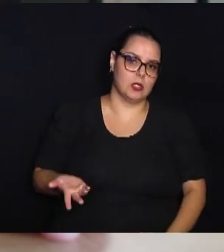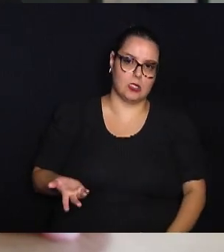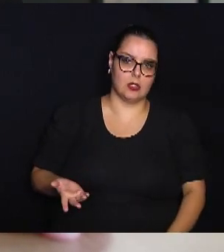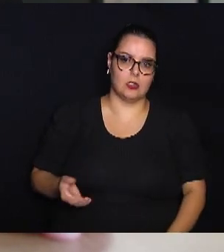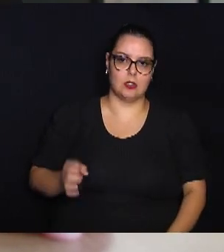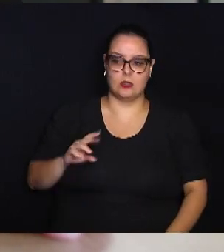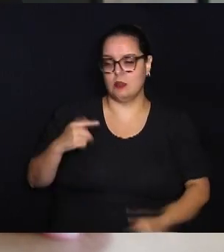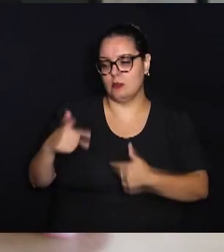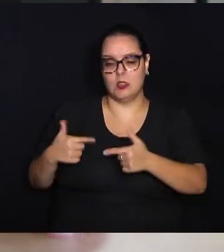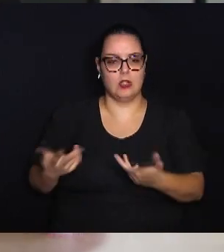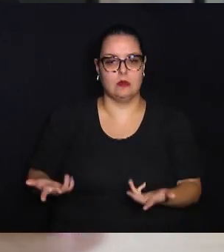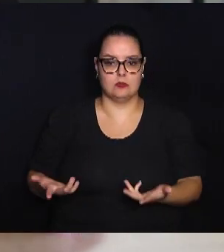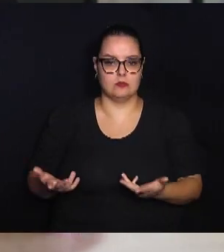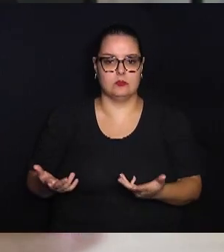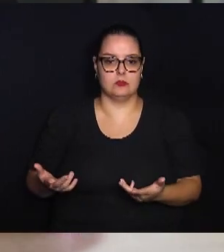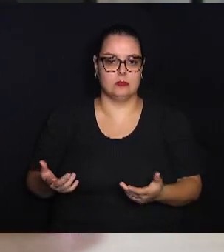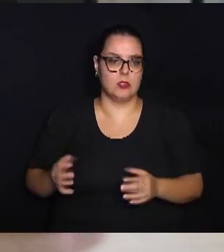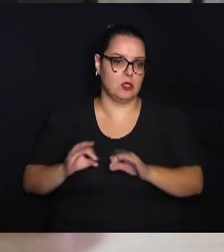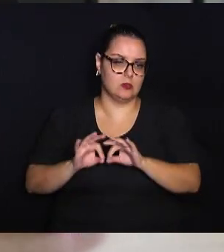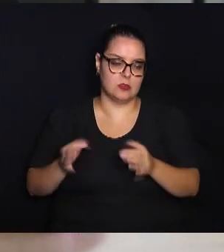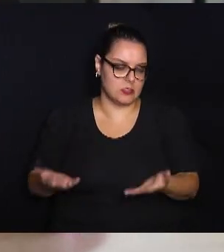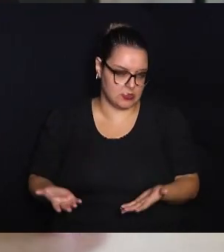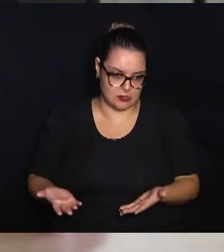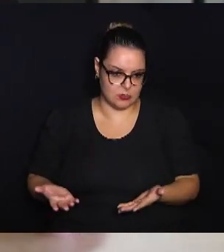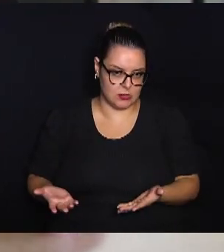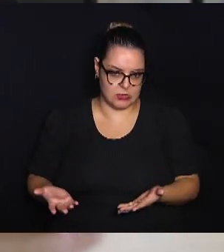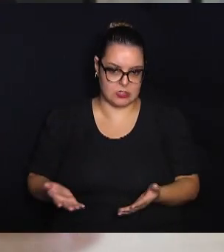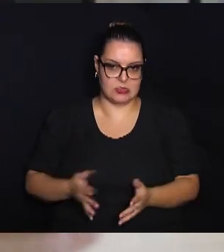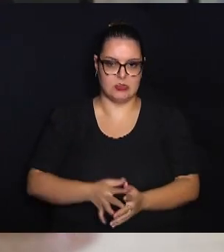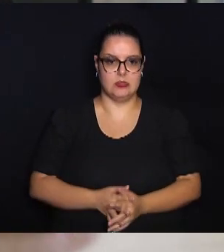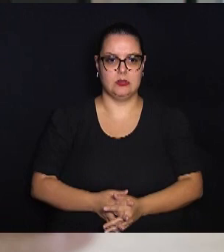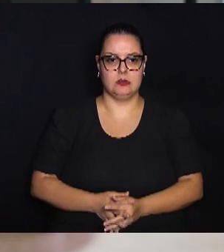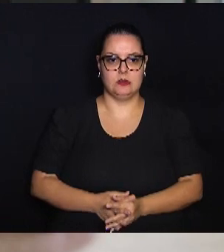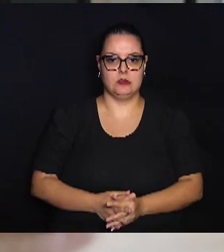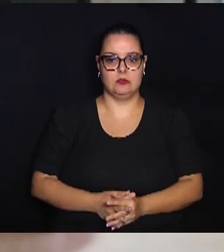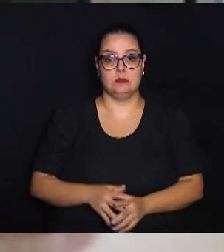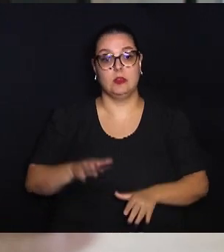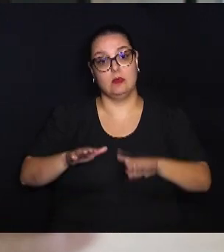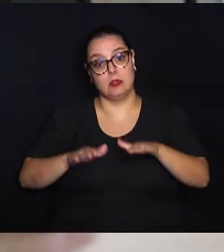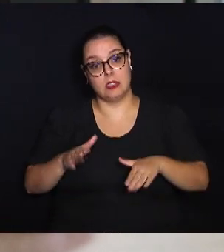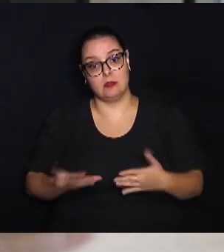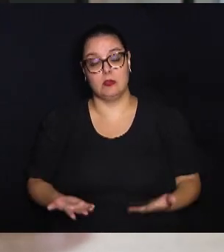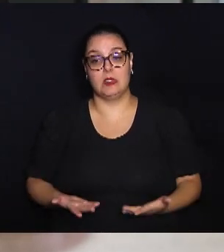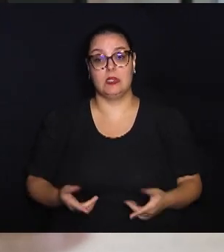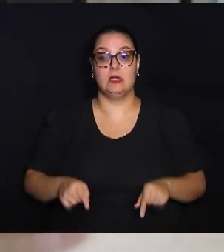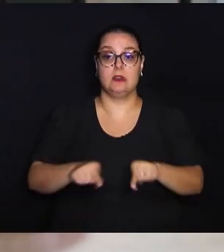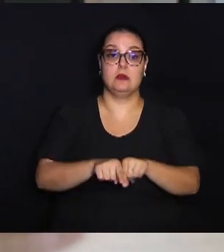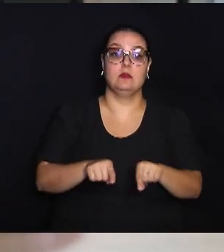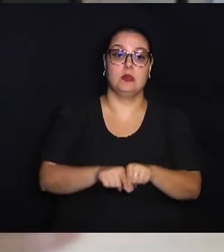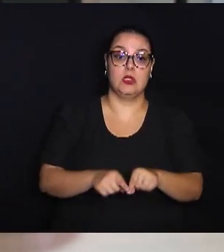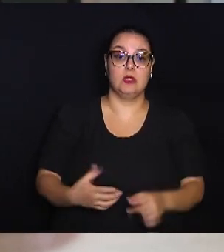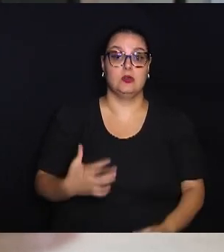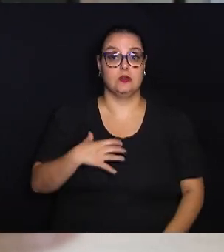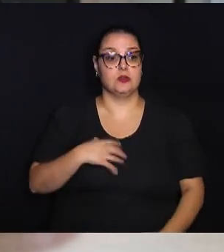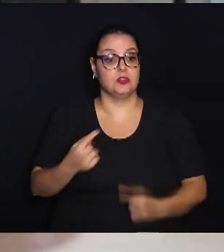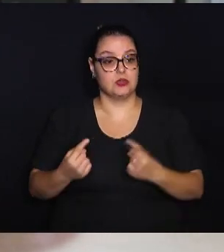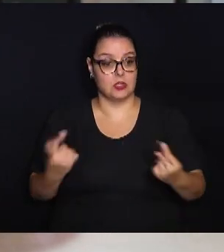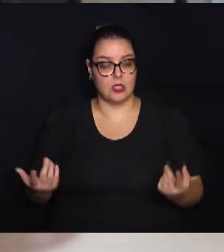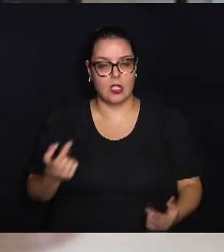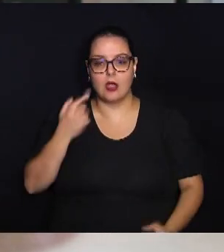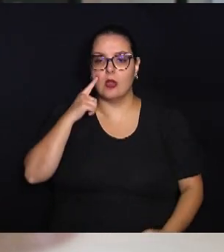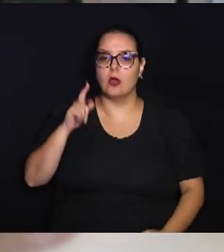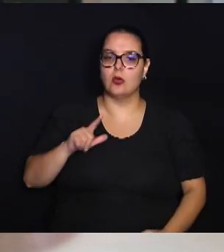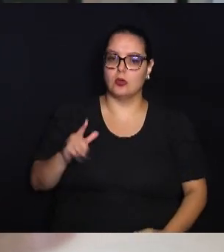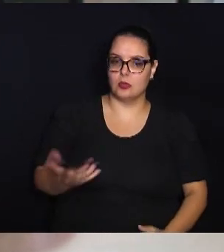quem só começou a trabalhar depois dos 25, né? Então, isso vai depender muito também das condições de cada